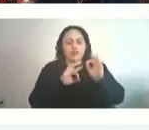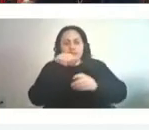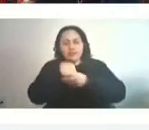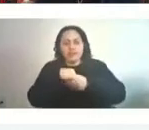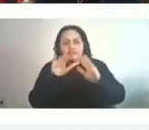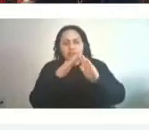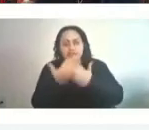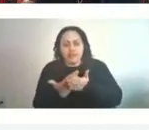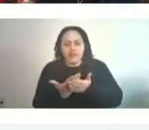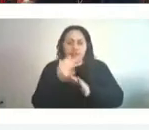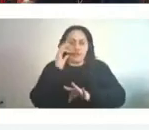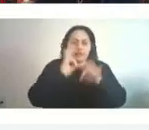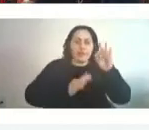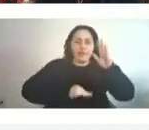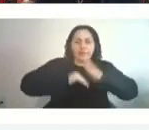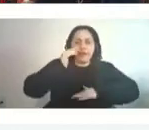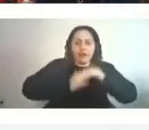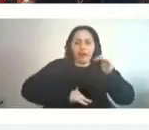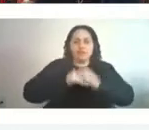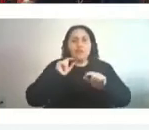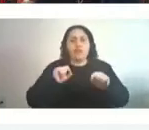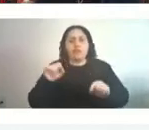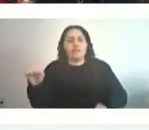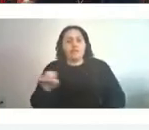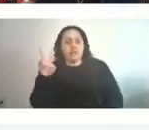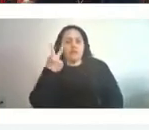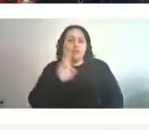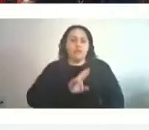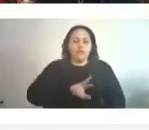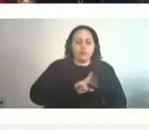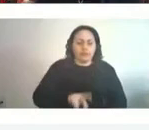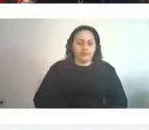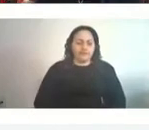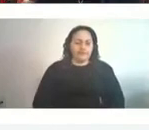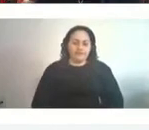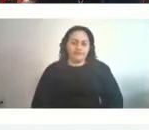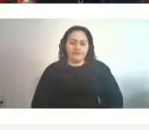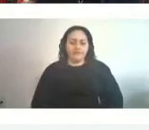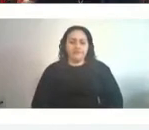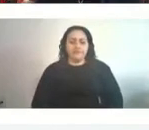nossas práticas, daquilo que é valor. Pode passar, professor, agora.